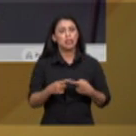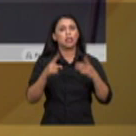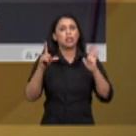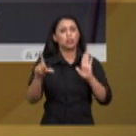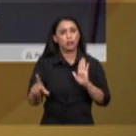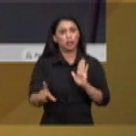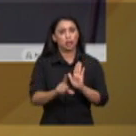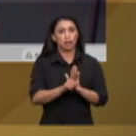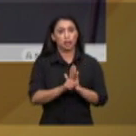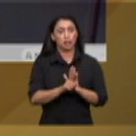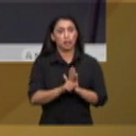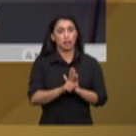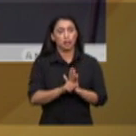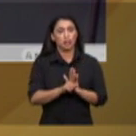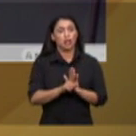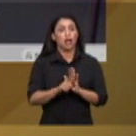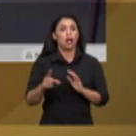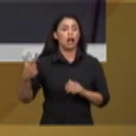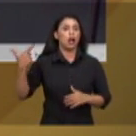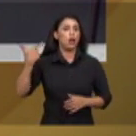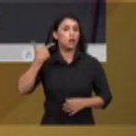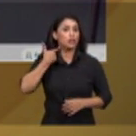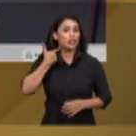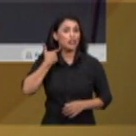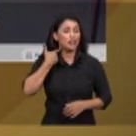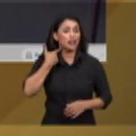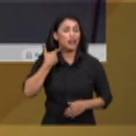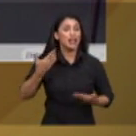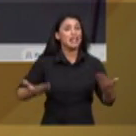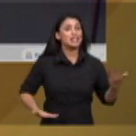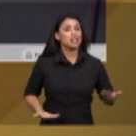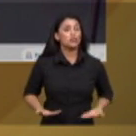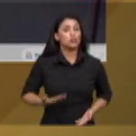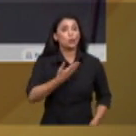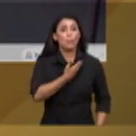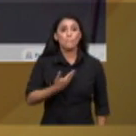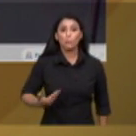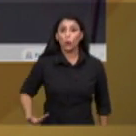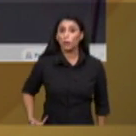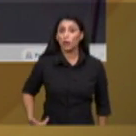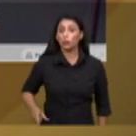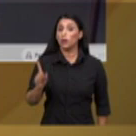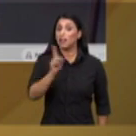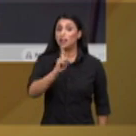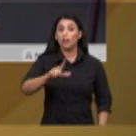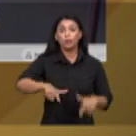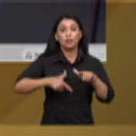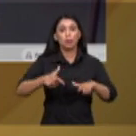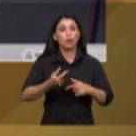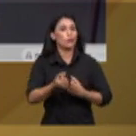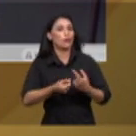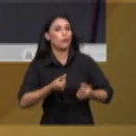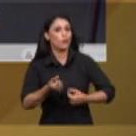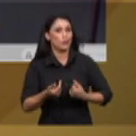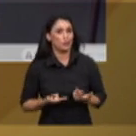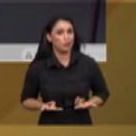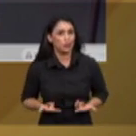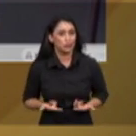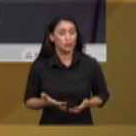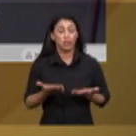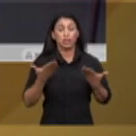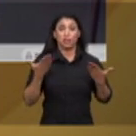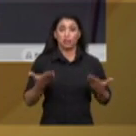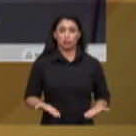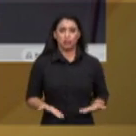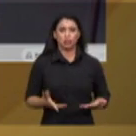o sistema de loterias é considerado serviço público e não atividade econômica. Além da consecução